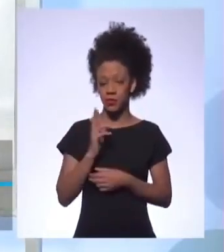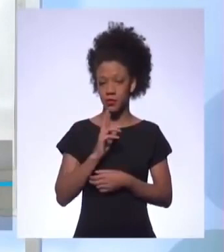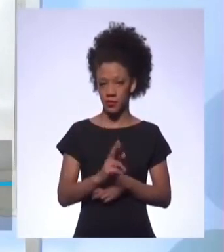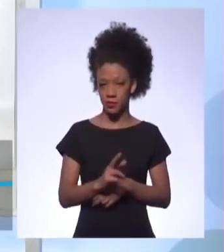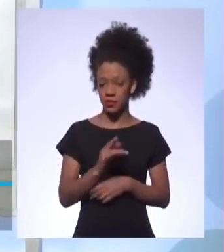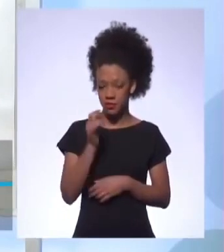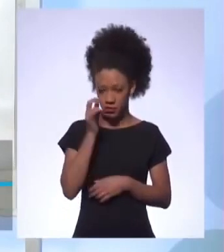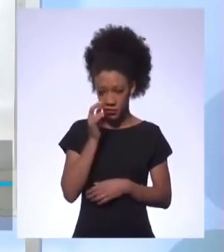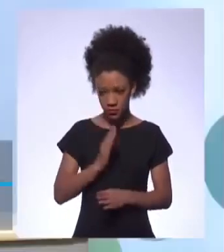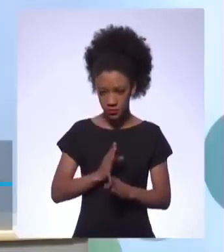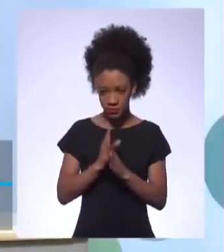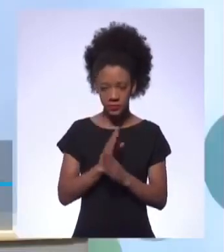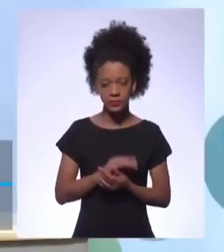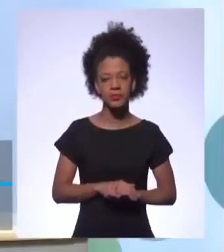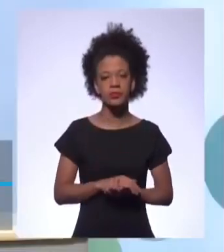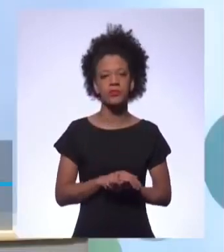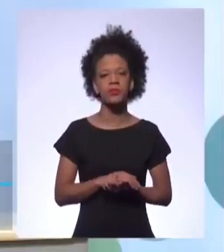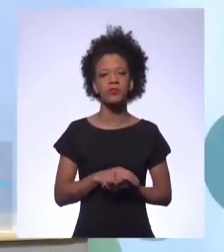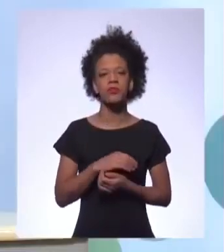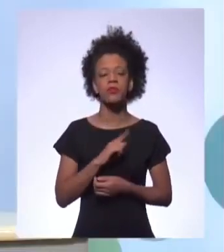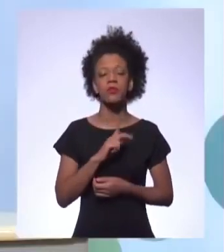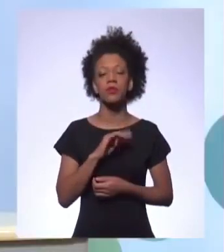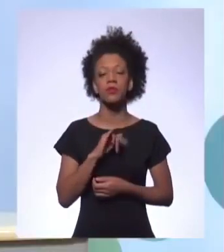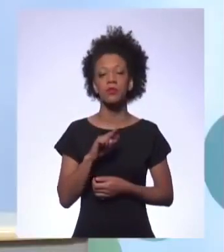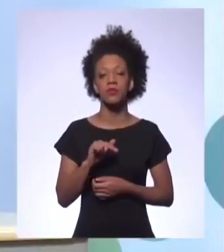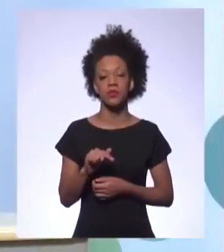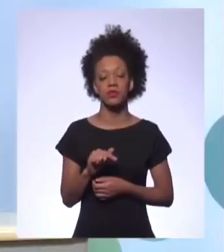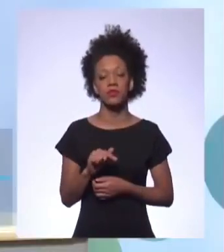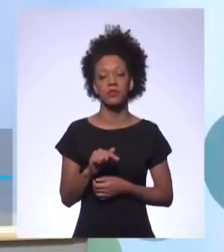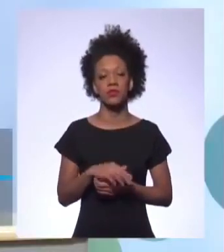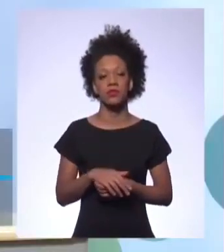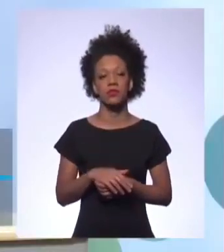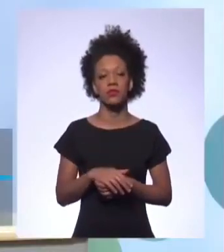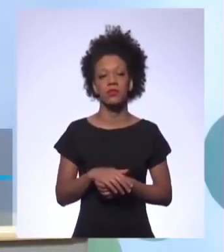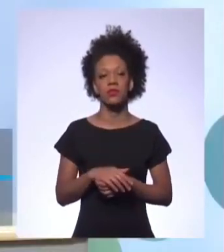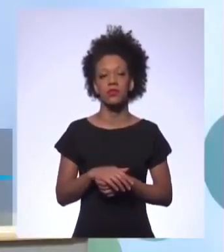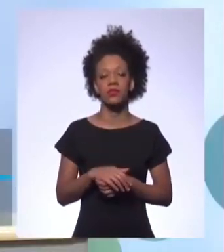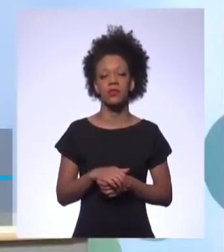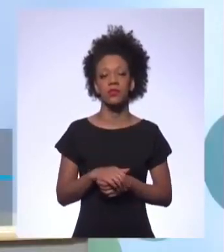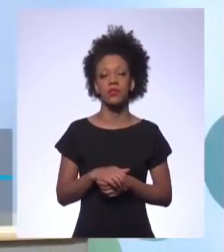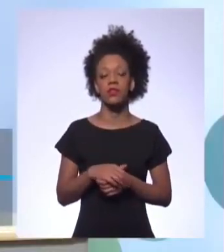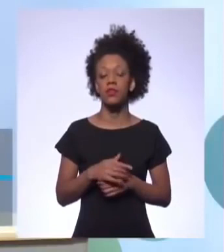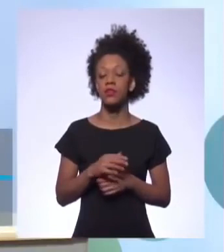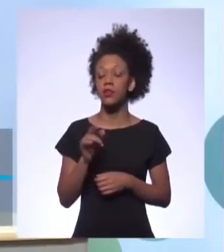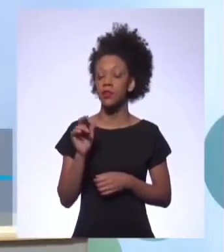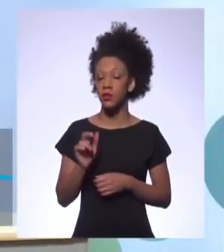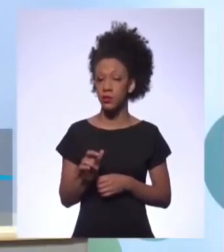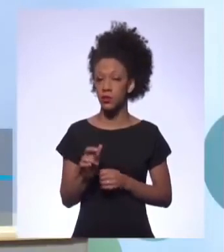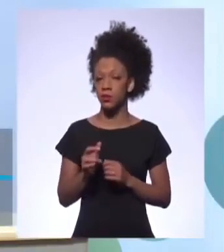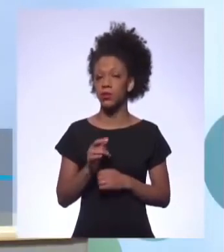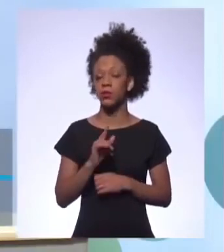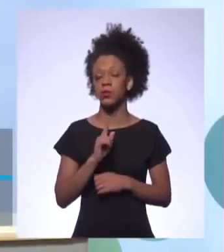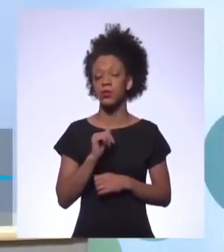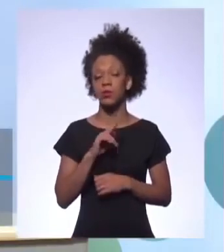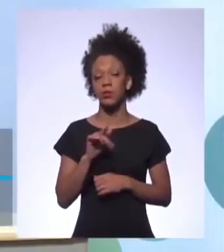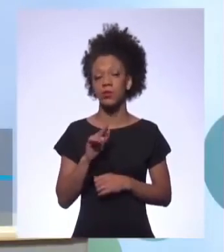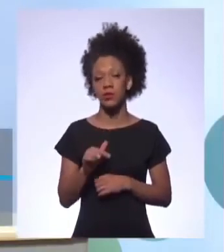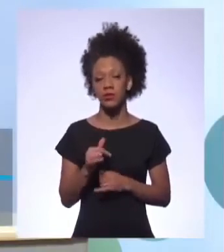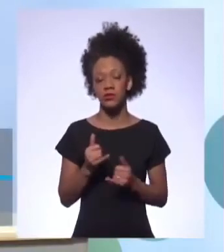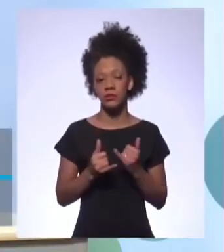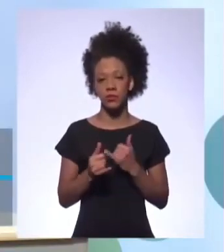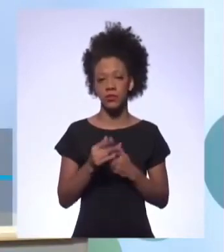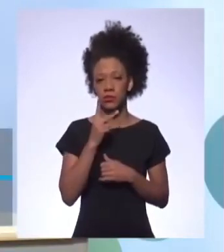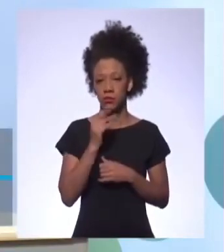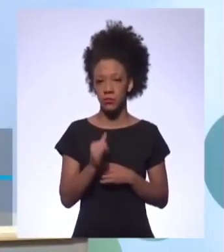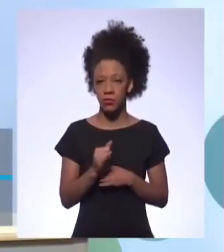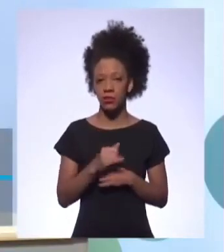resposta interessante? Olha só, o Luiz Gustavo falou, ele respondeu, né? Eu sou o Luiz Gustavo, I am Luiz Gustavo. Eu pareço com meu pai, I look like